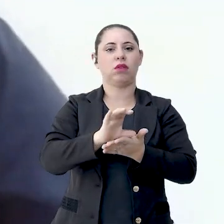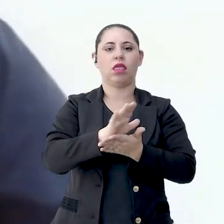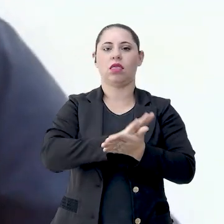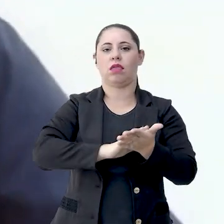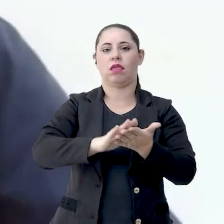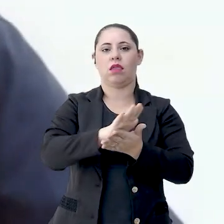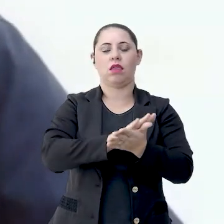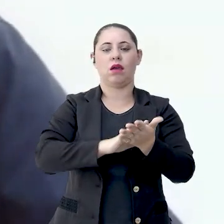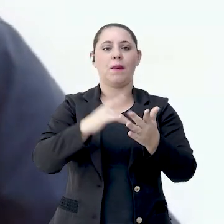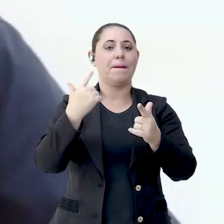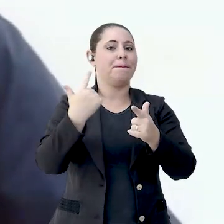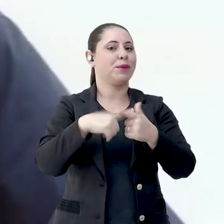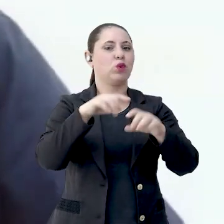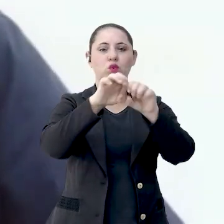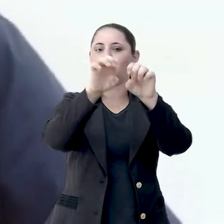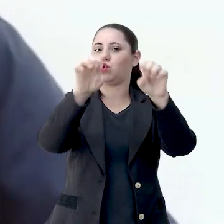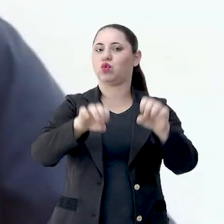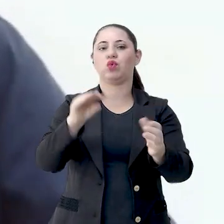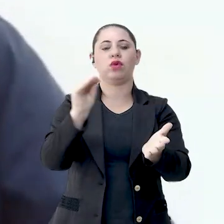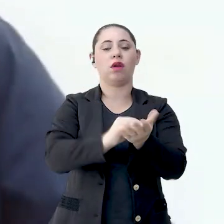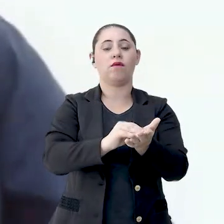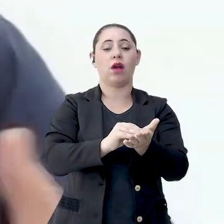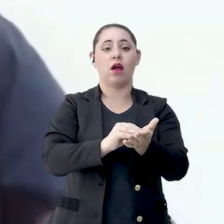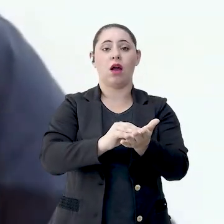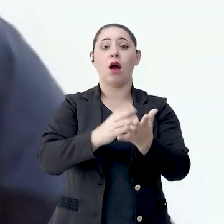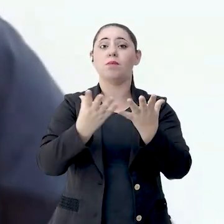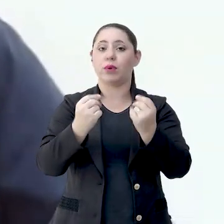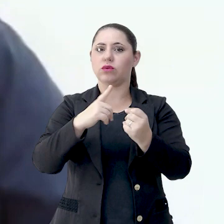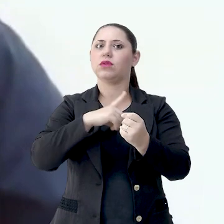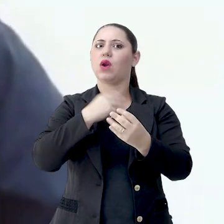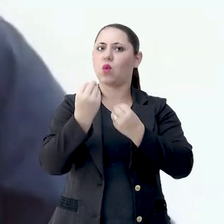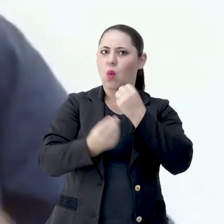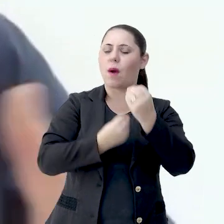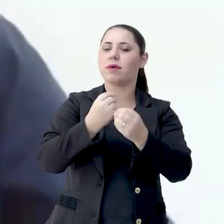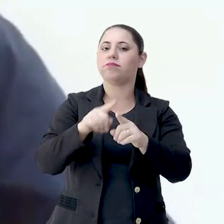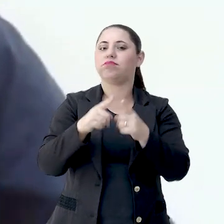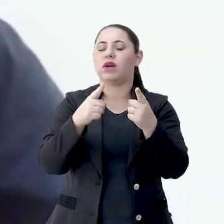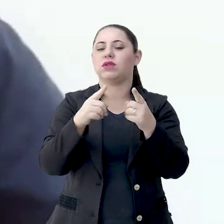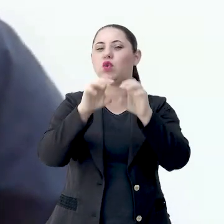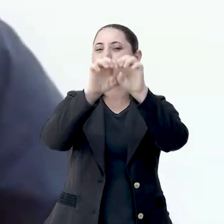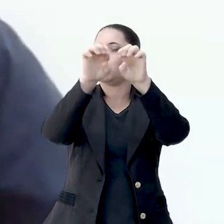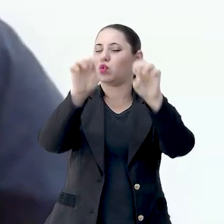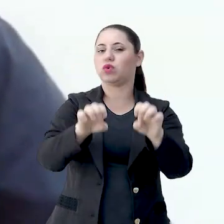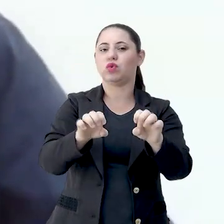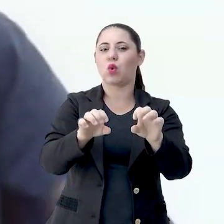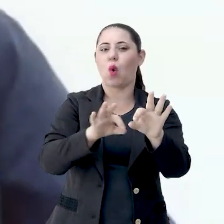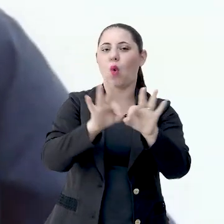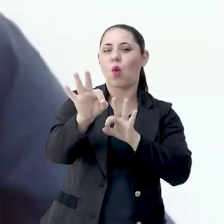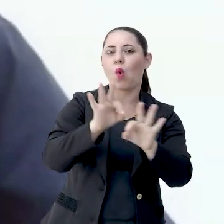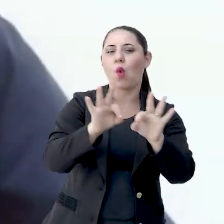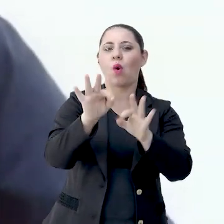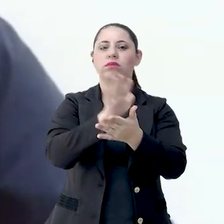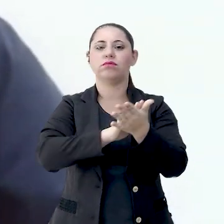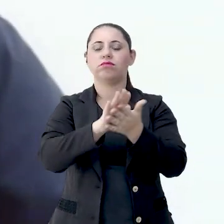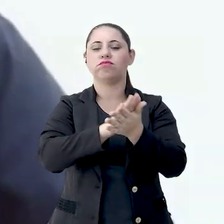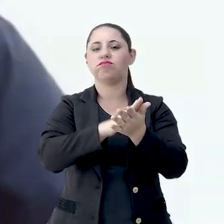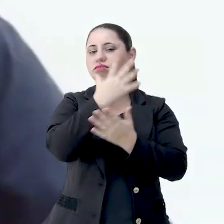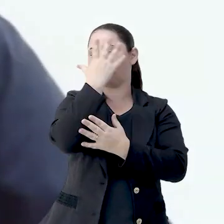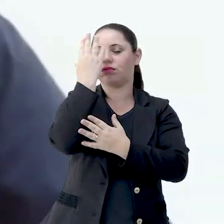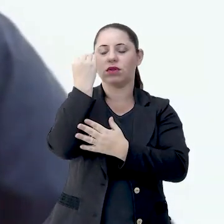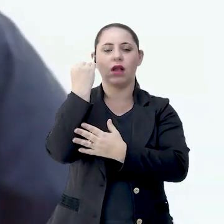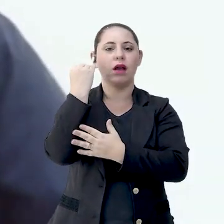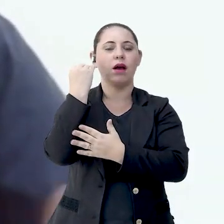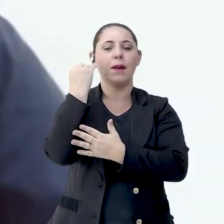ecológico e acabam, obviamente, não recebendo a sua parcela por não se estruturarem. Muitos têm condições de receber mais recursos, mas eles acabam